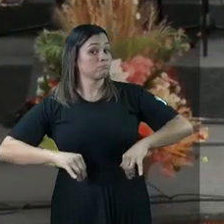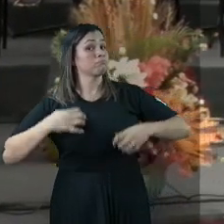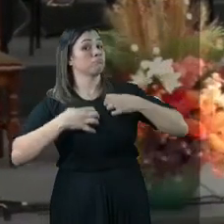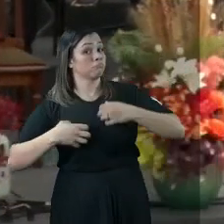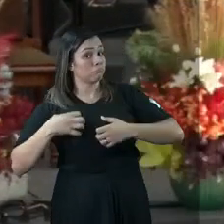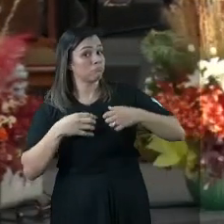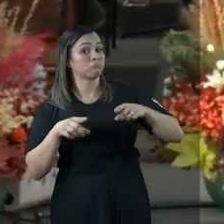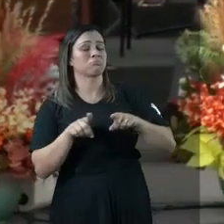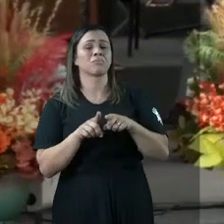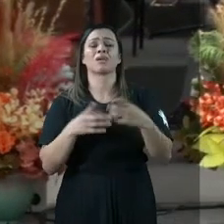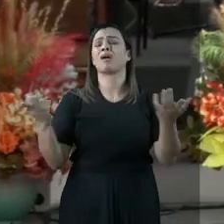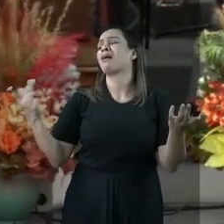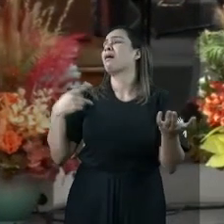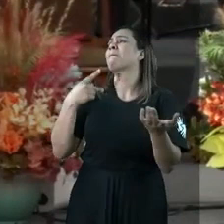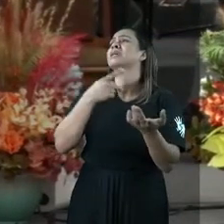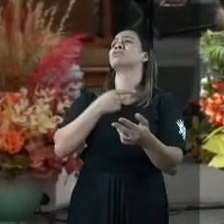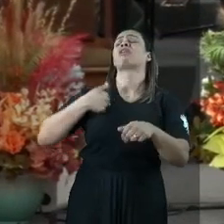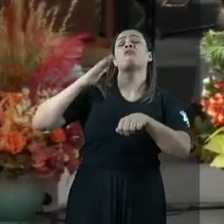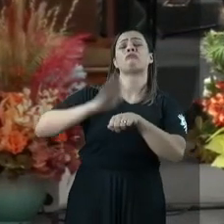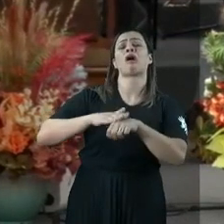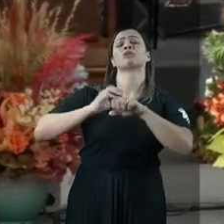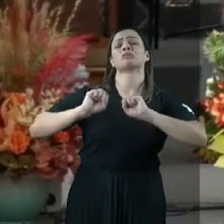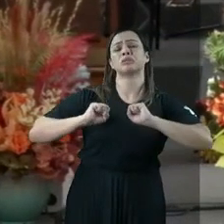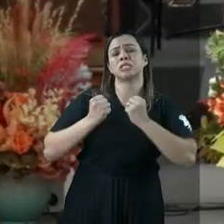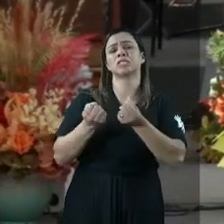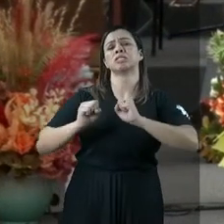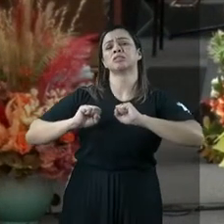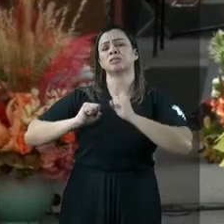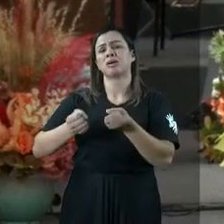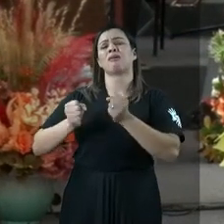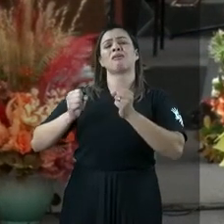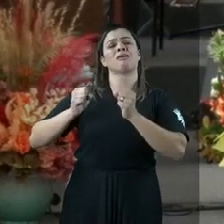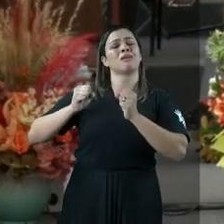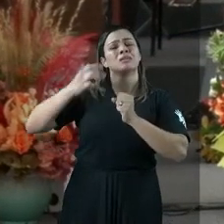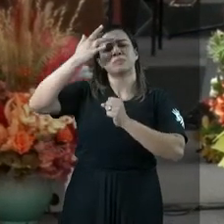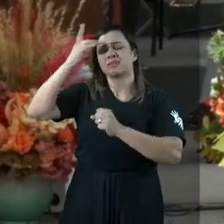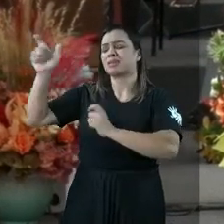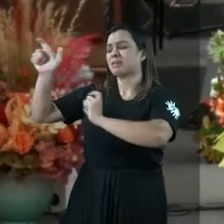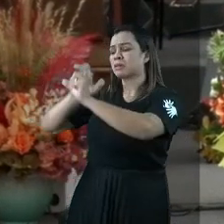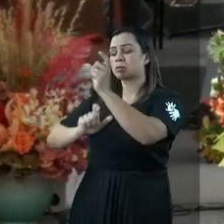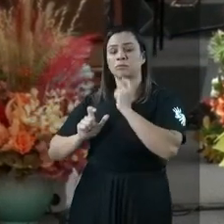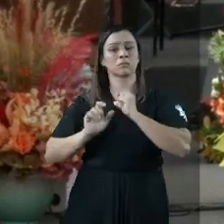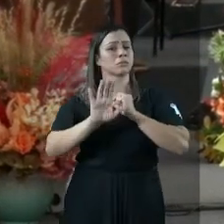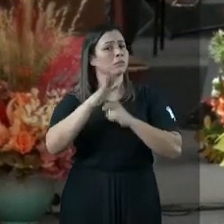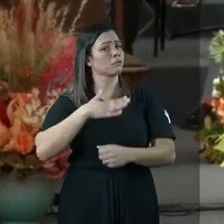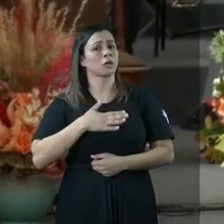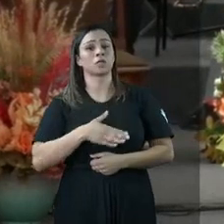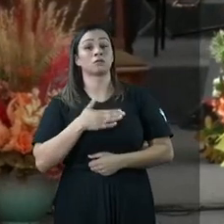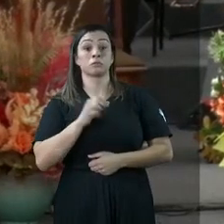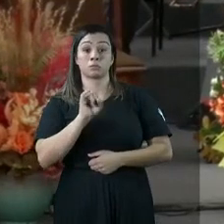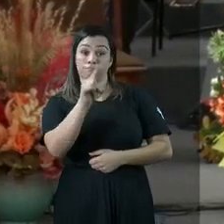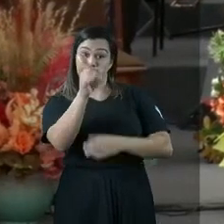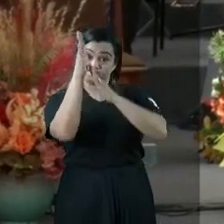Pastor, quanto mais eu faço, mais me crucificam. Fica tranquilo, porque se você permanecer fiel,